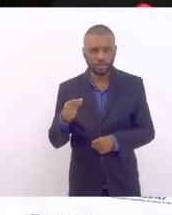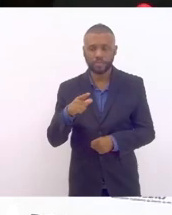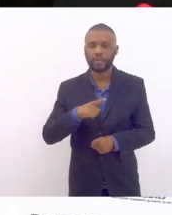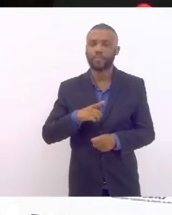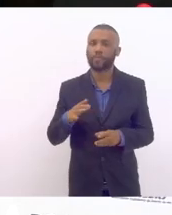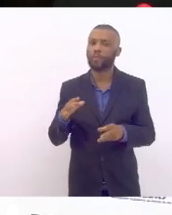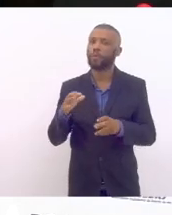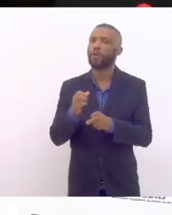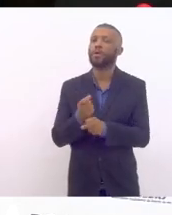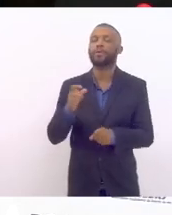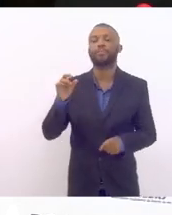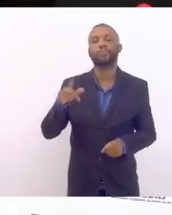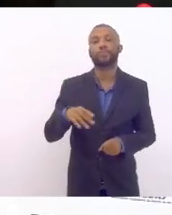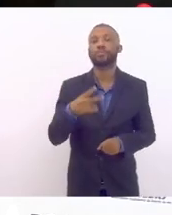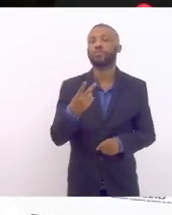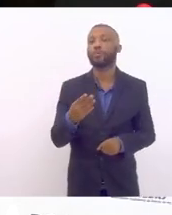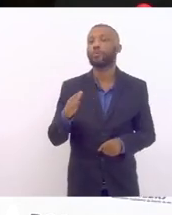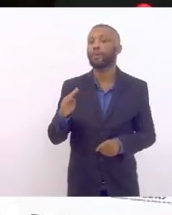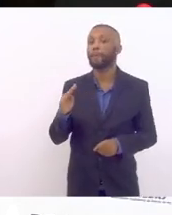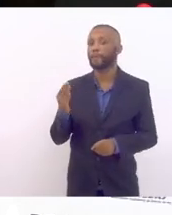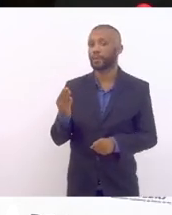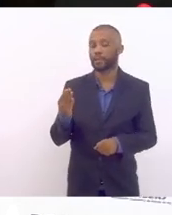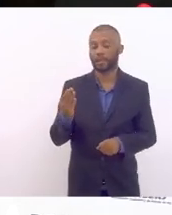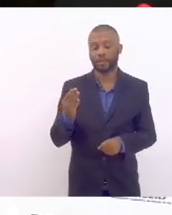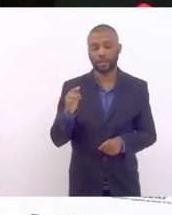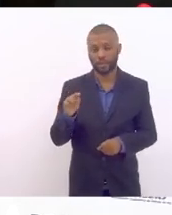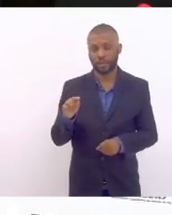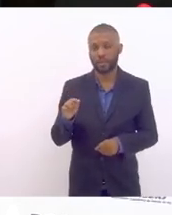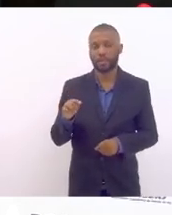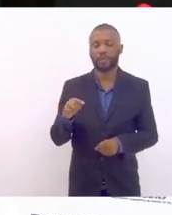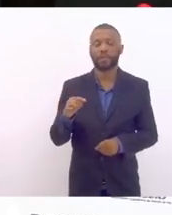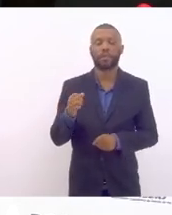o último orçamento em dois Be Wild